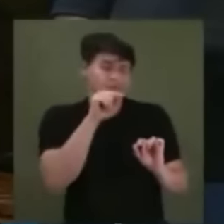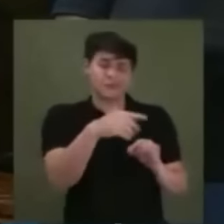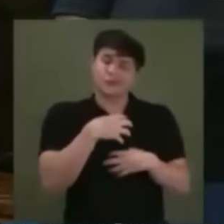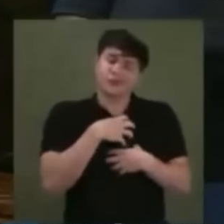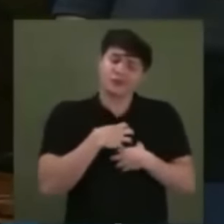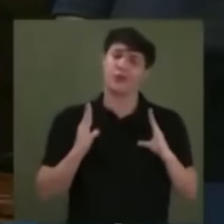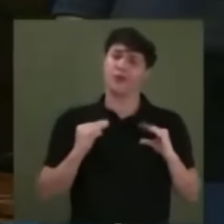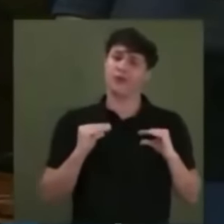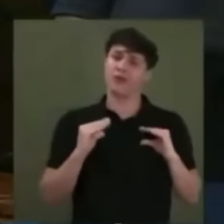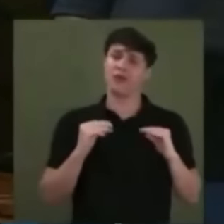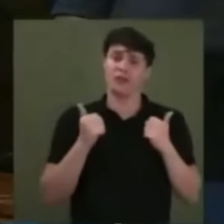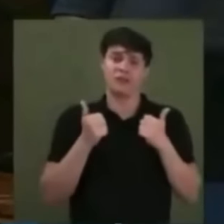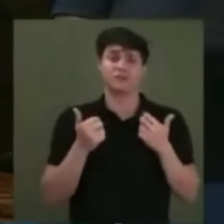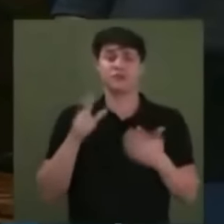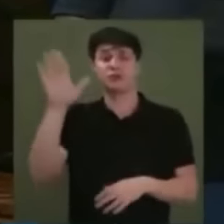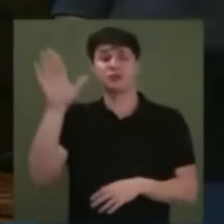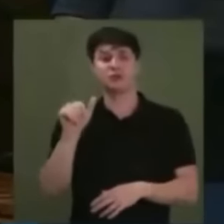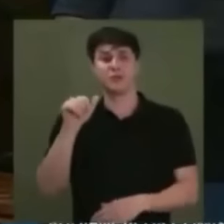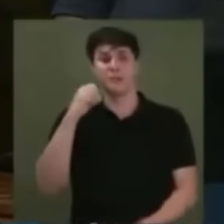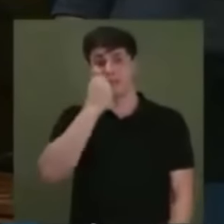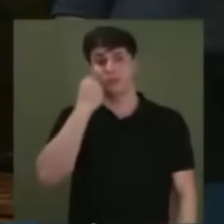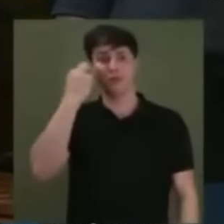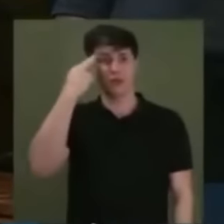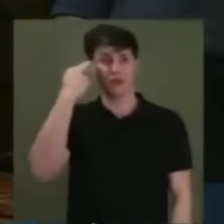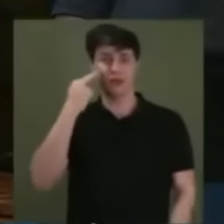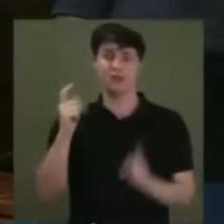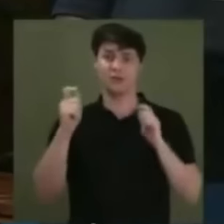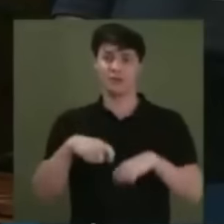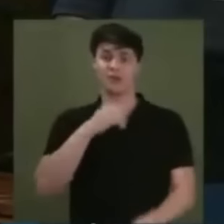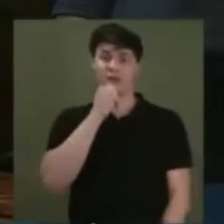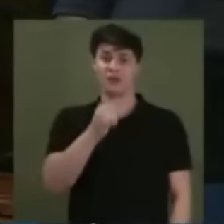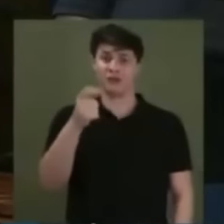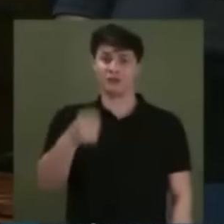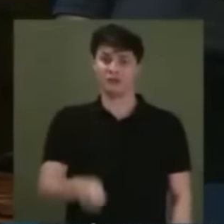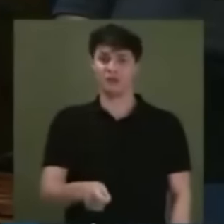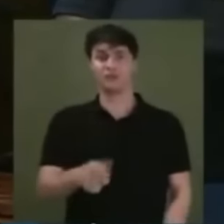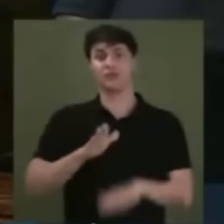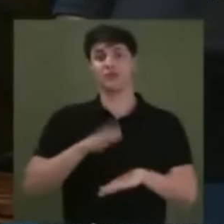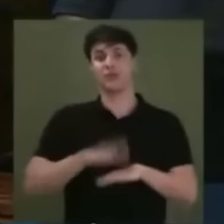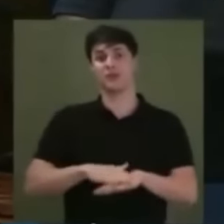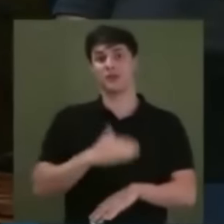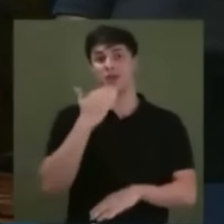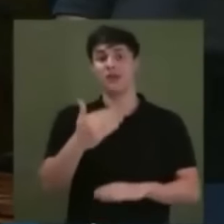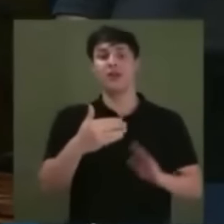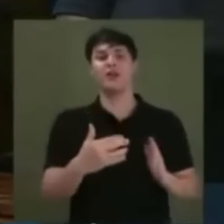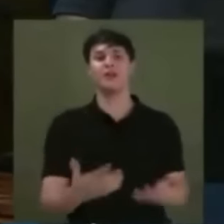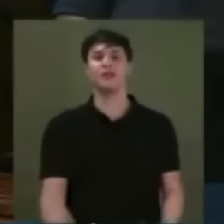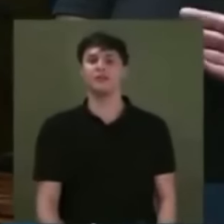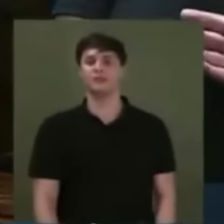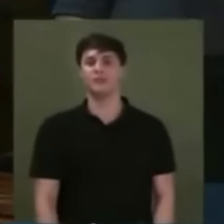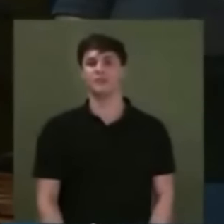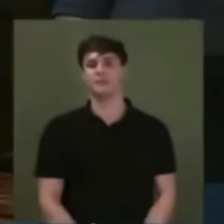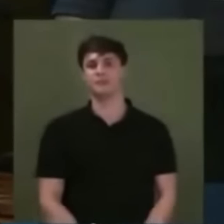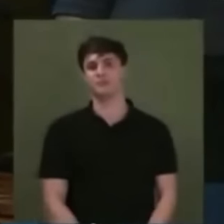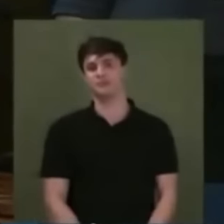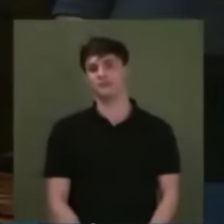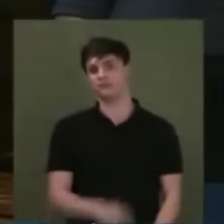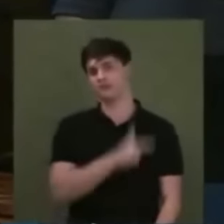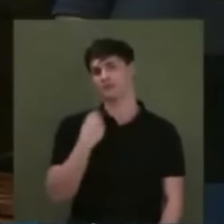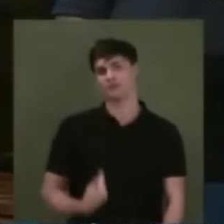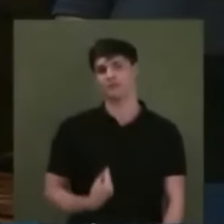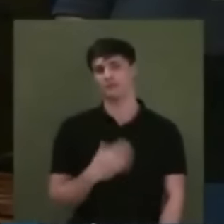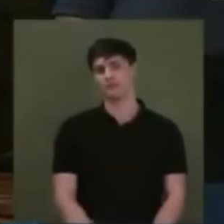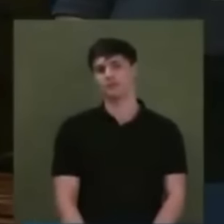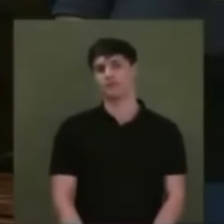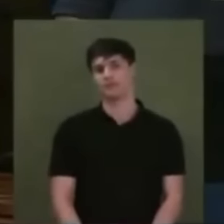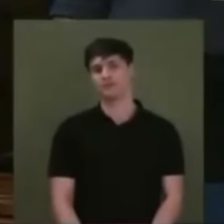sentir confortável com a decisão, que chame o senador Rodrigo Pacheco e que ele tenha, então, a decência de fazer o que ele pede para o senhor fazer com os demais presentes aqui e